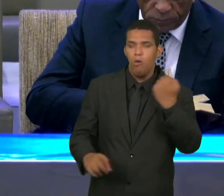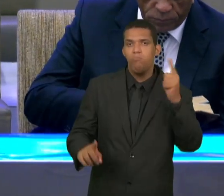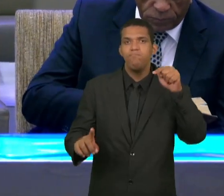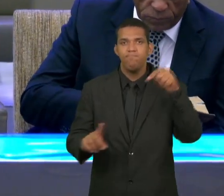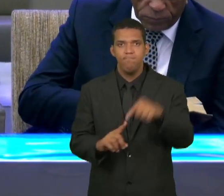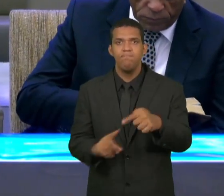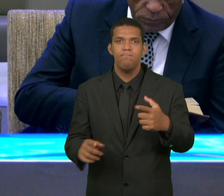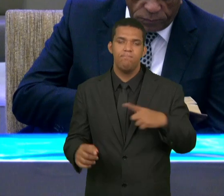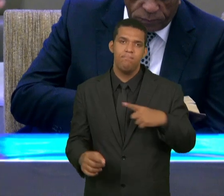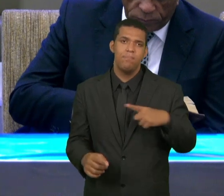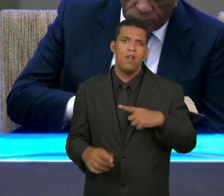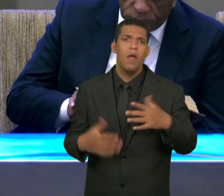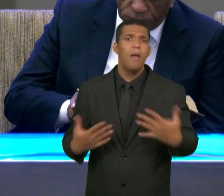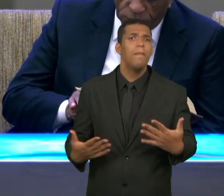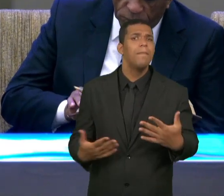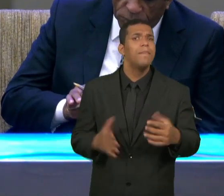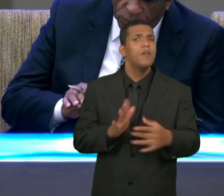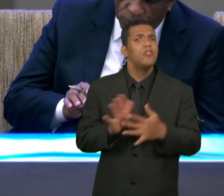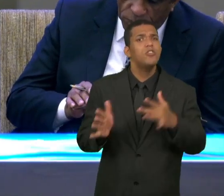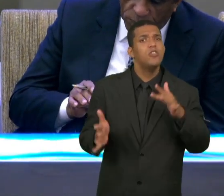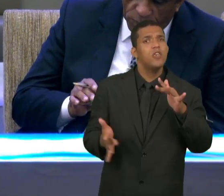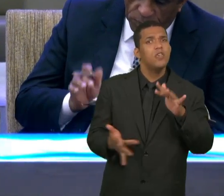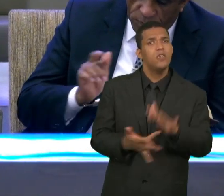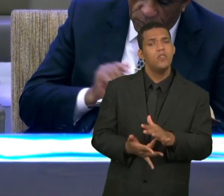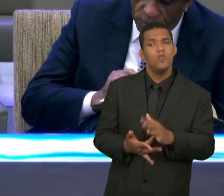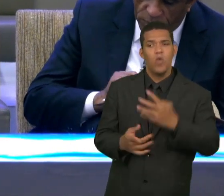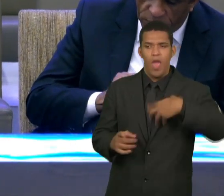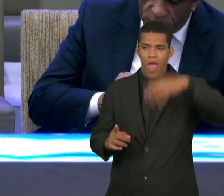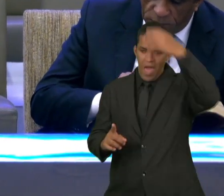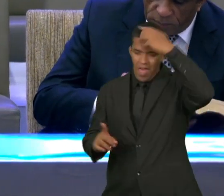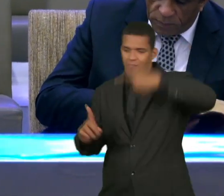Aí você diz assim: mas Jesus reinou na cruz. Pois é.